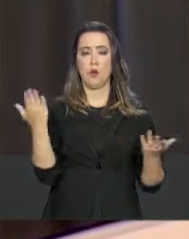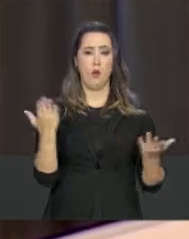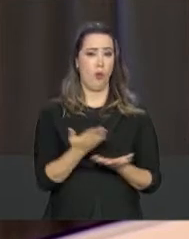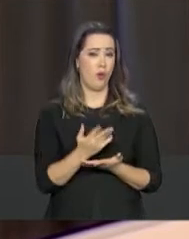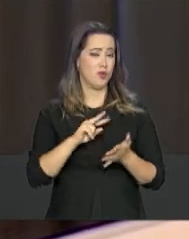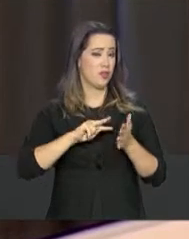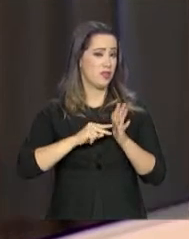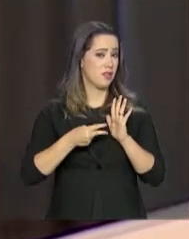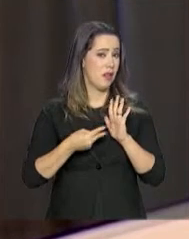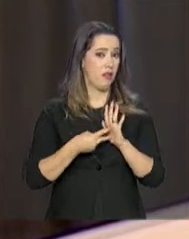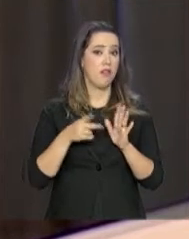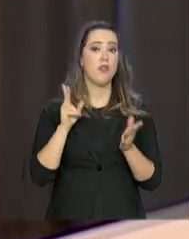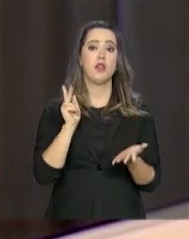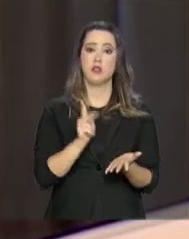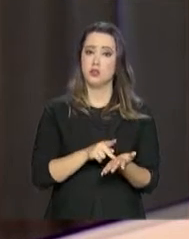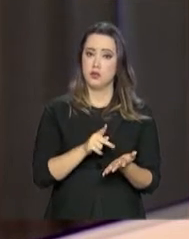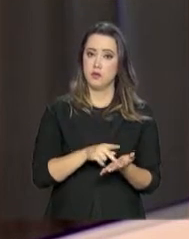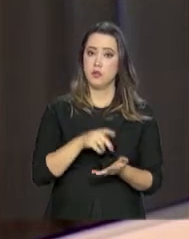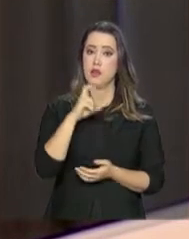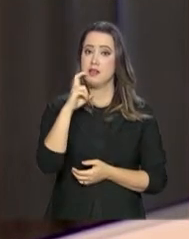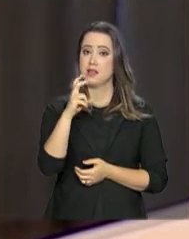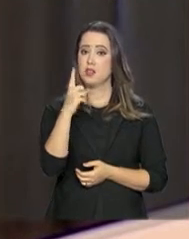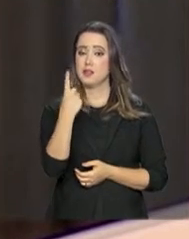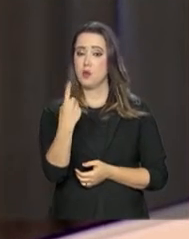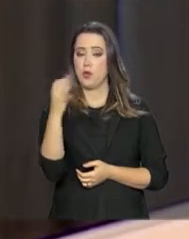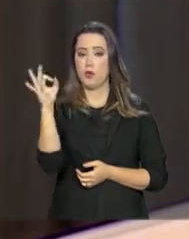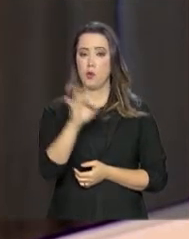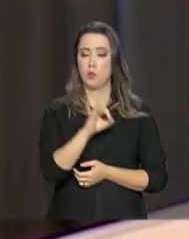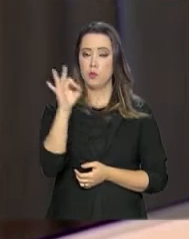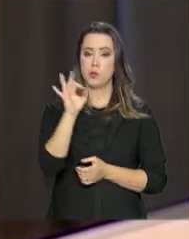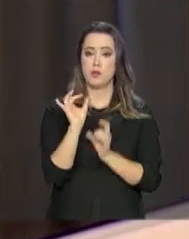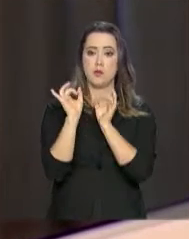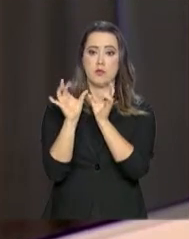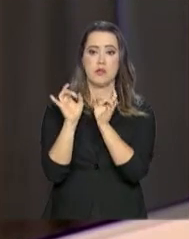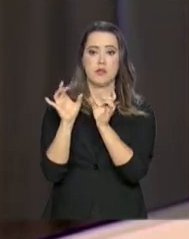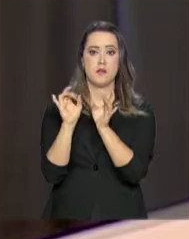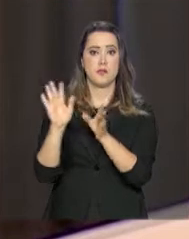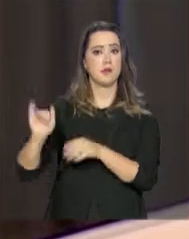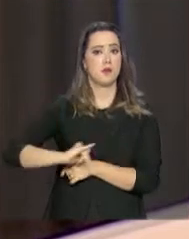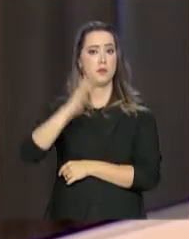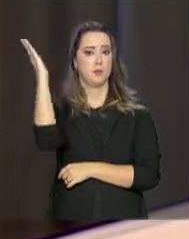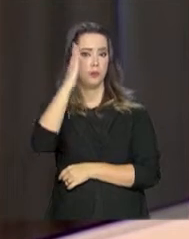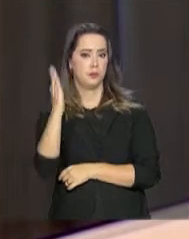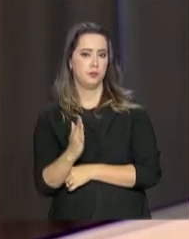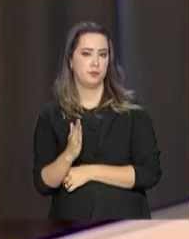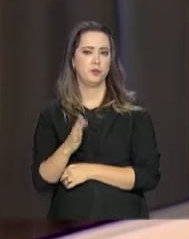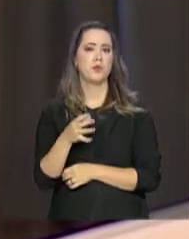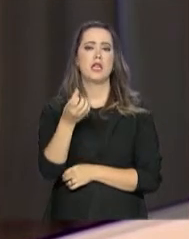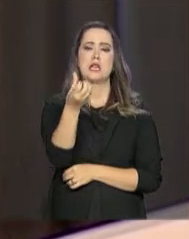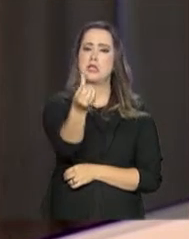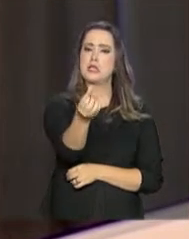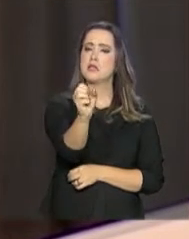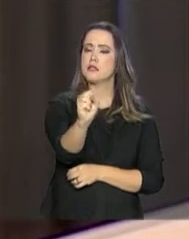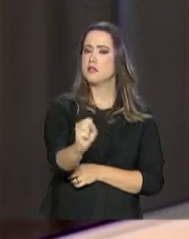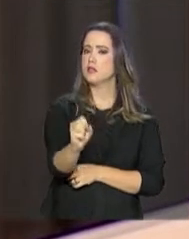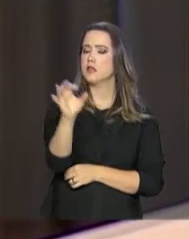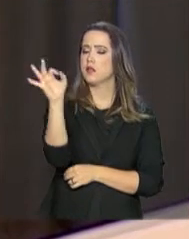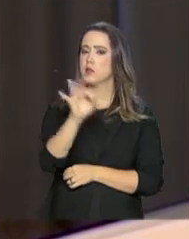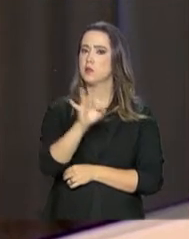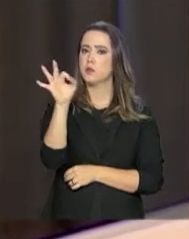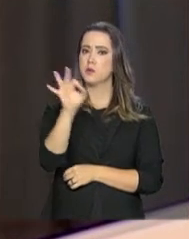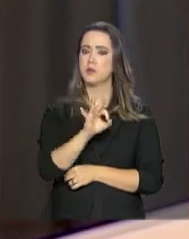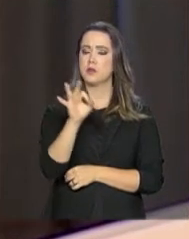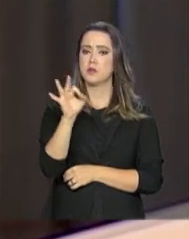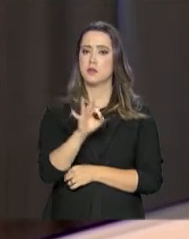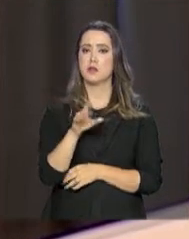51 por cento das exportações brasileiras sessenta e oito por cento dos investimentos privados em